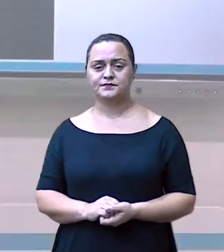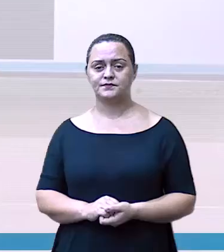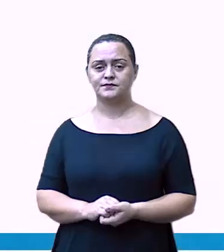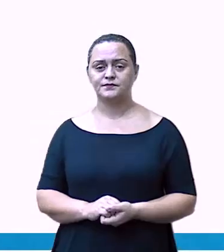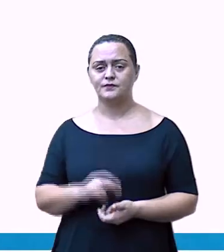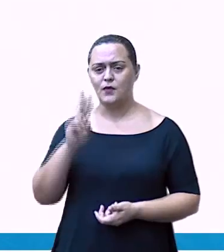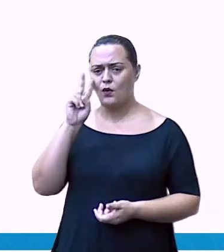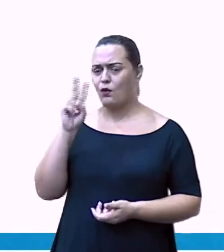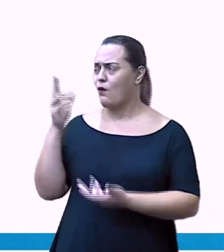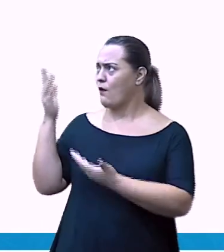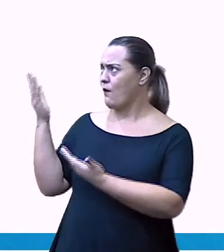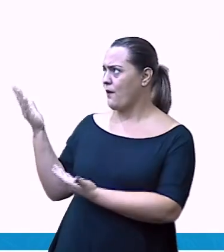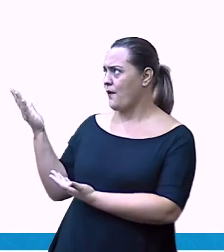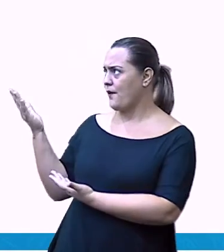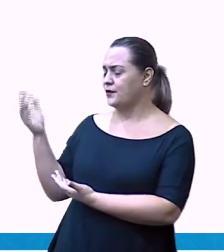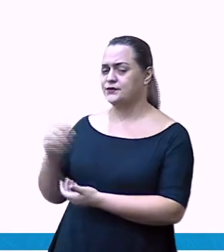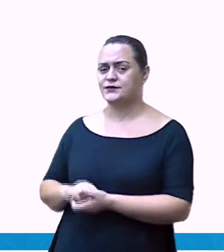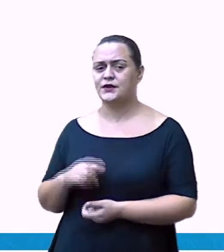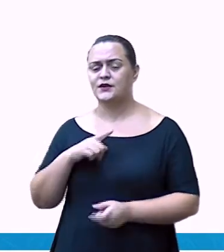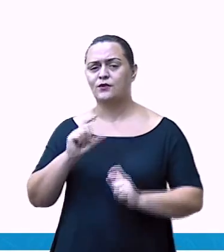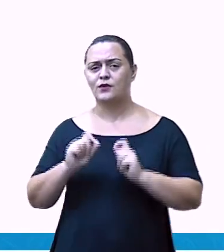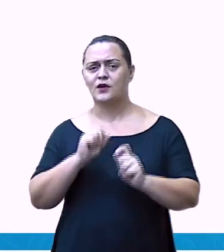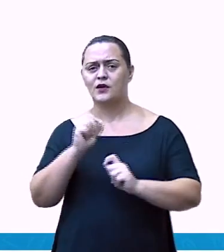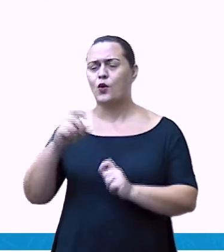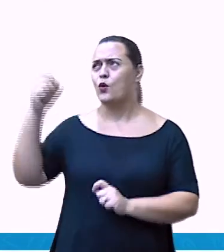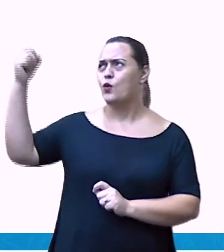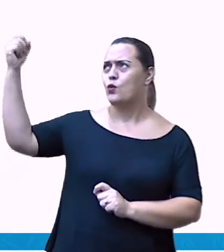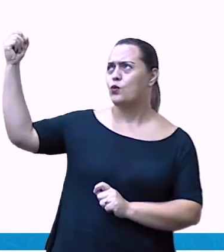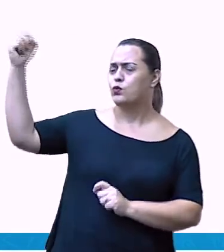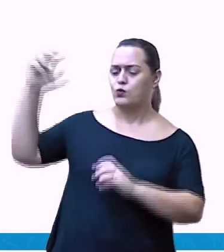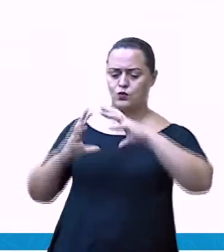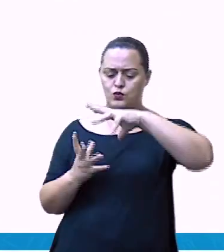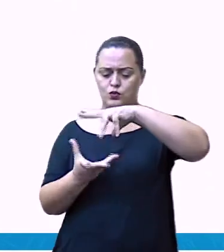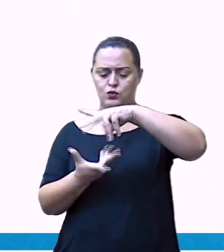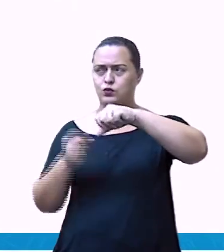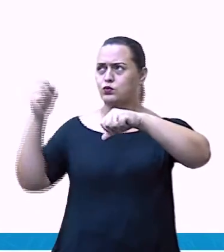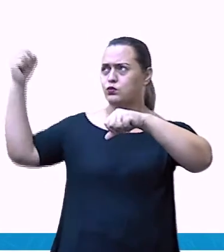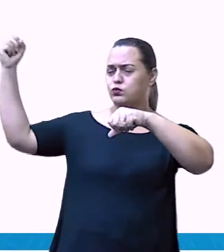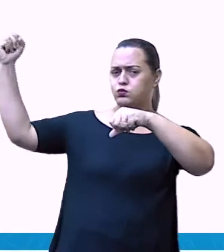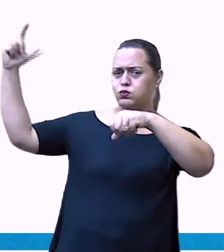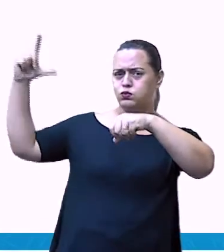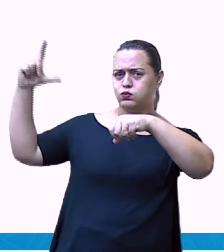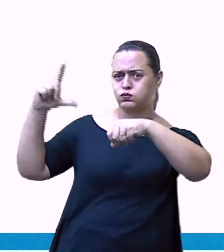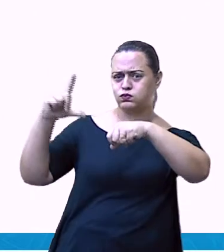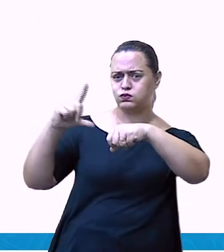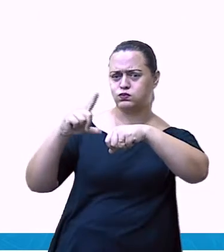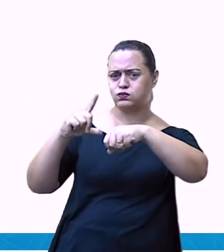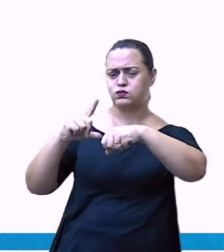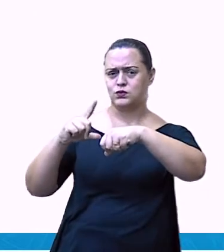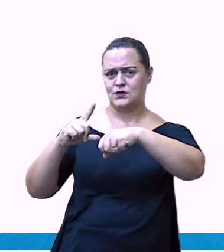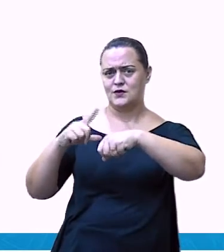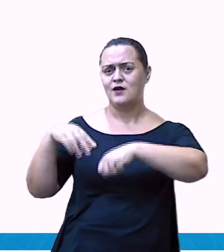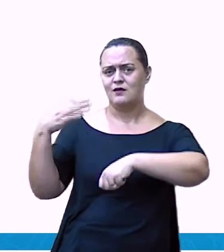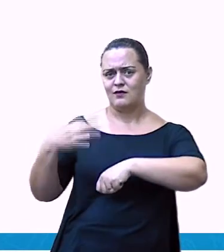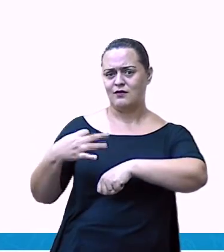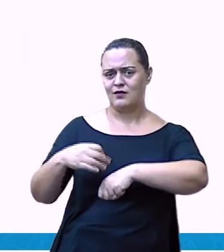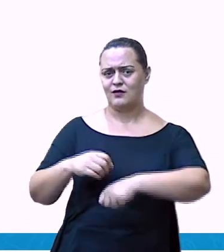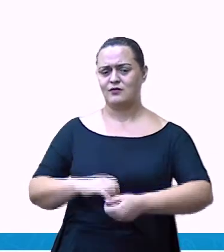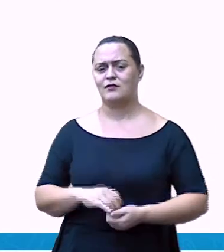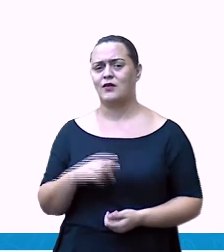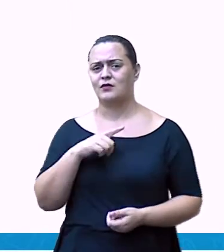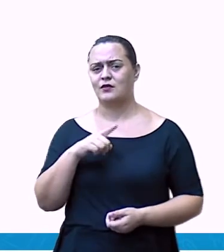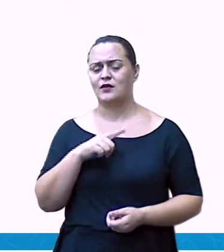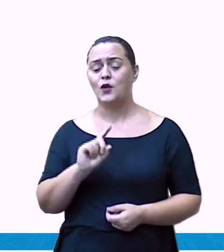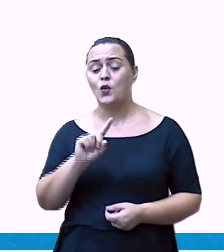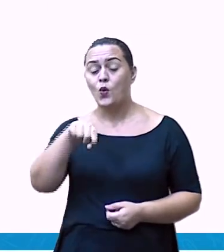E aqui nós temos, né, os raios do Sol chegando à Terra. Nós vamos ter uma outra aula